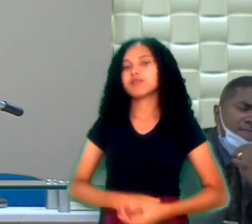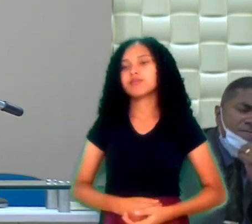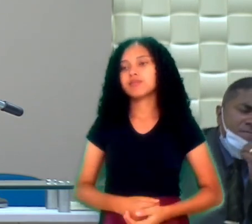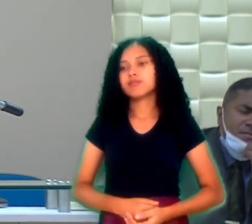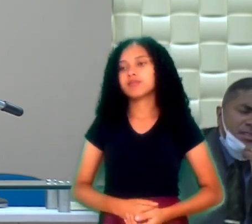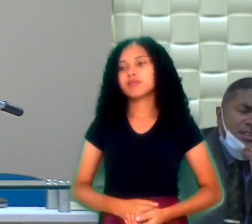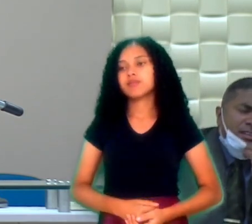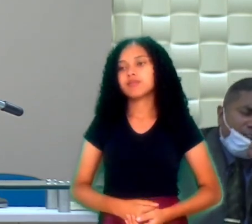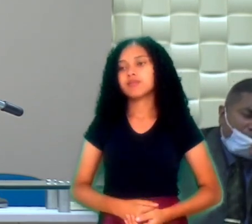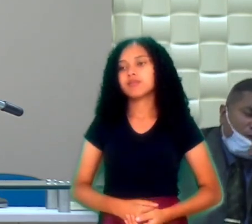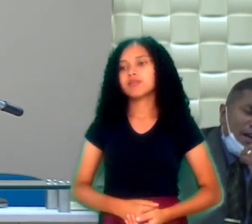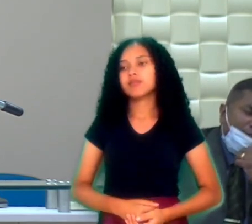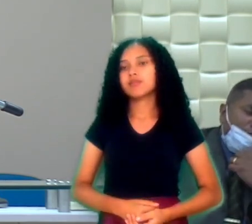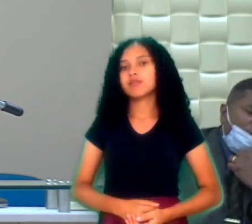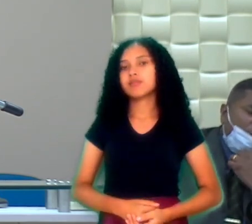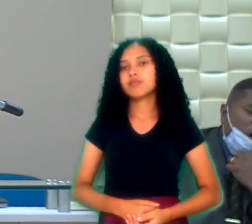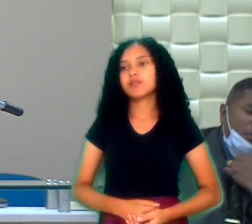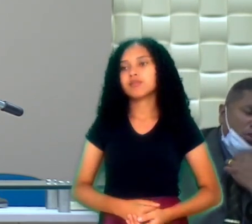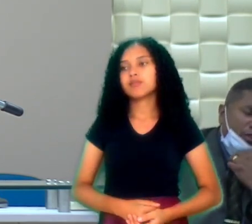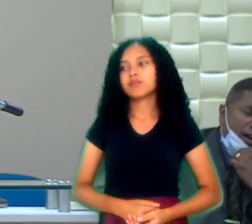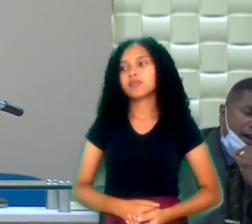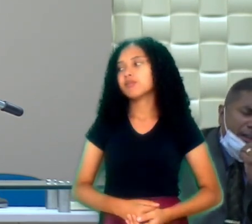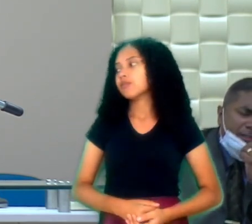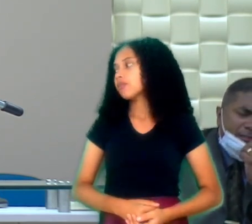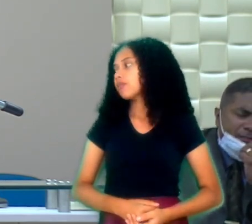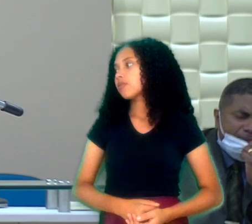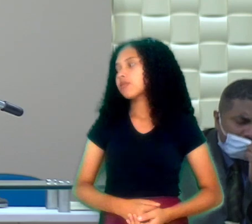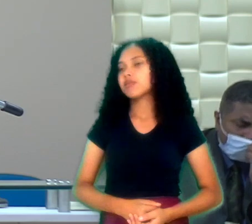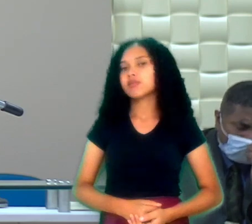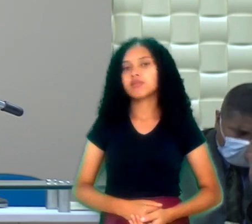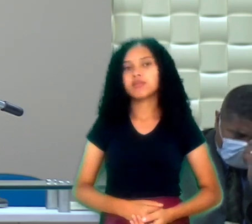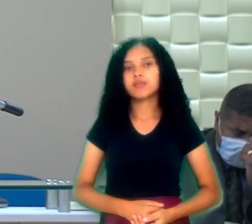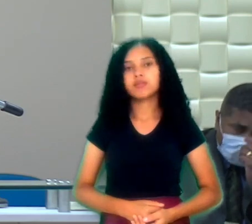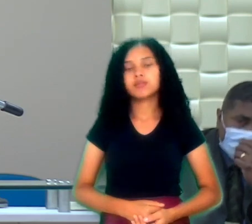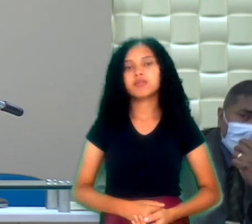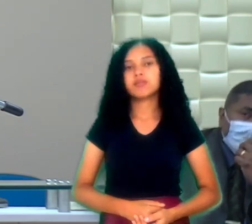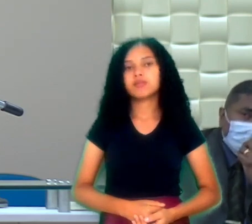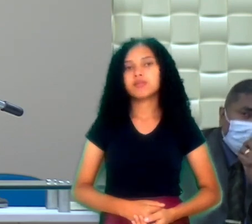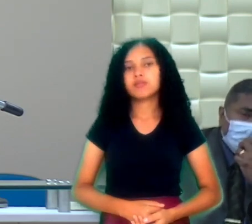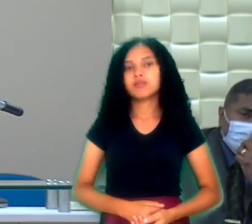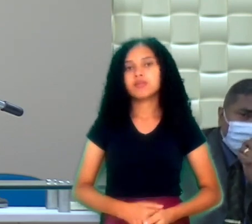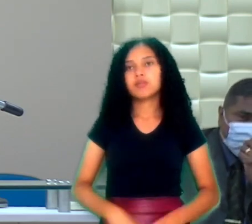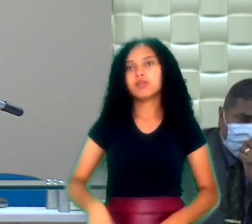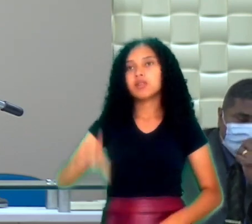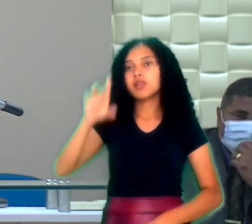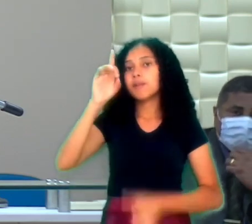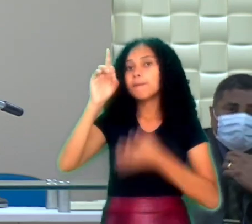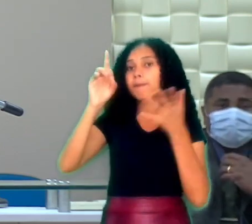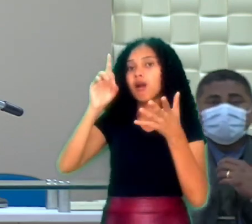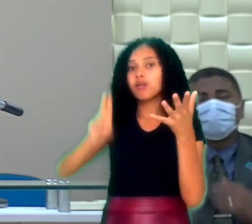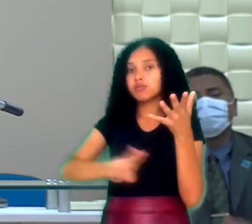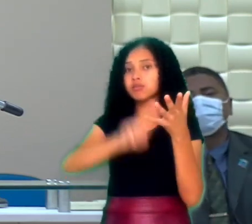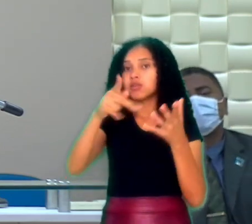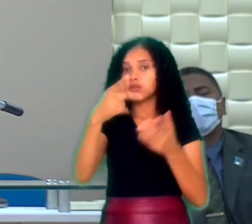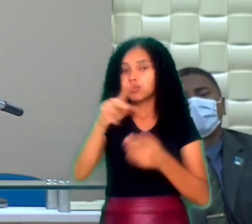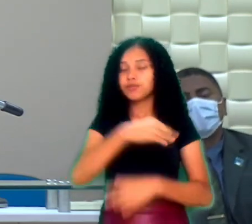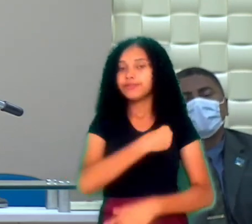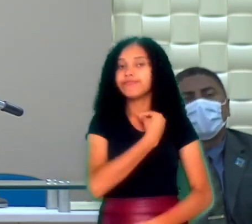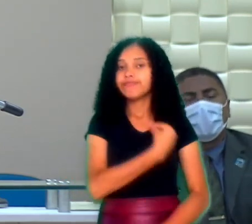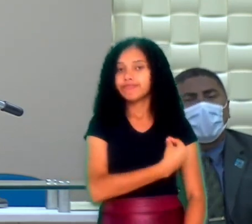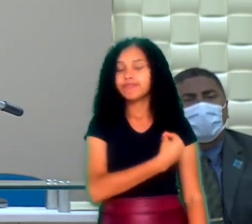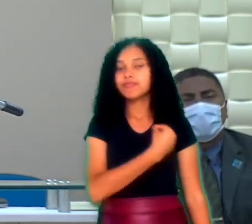seu coração. Ou a gente diz logo: larga para lá. Não, nós